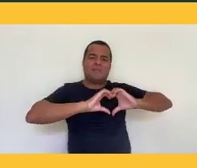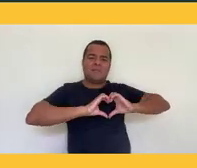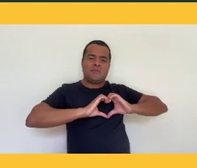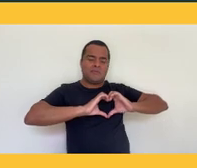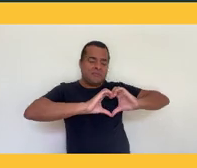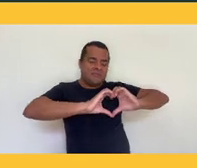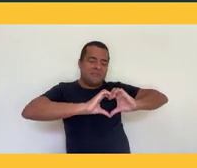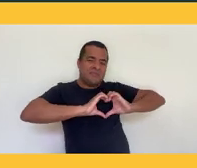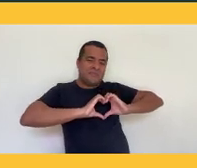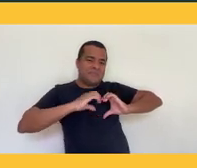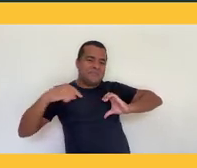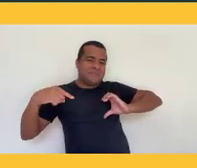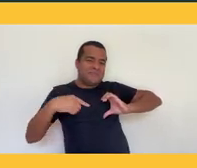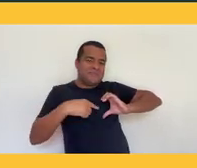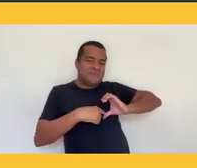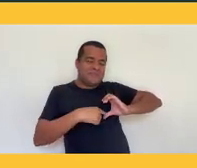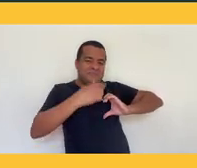Cabe em três vidas